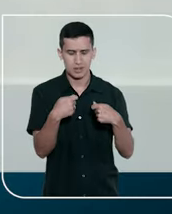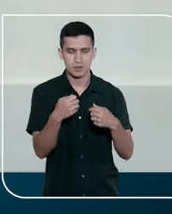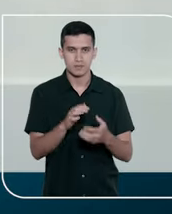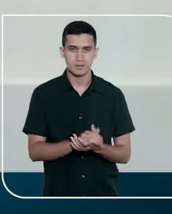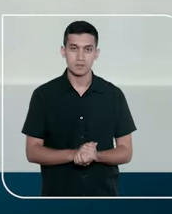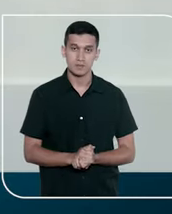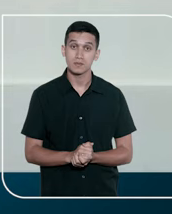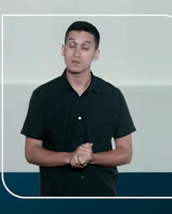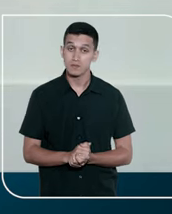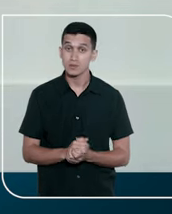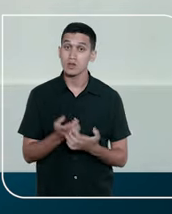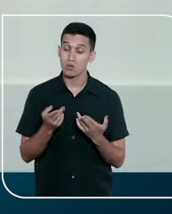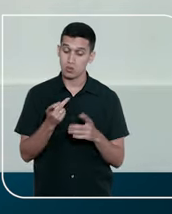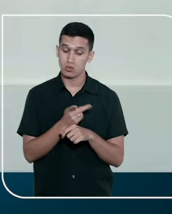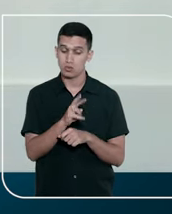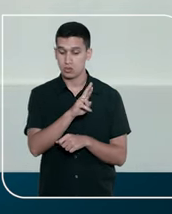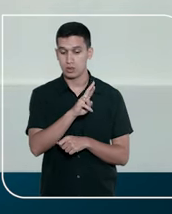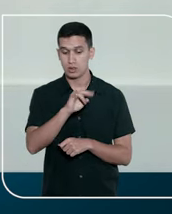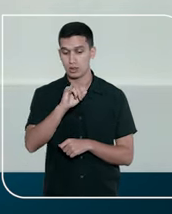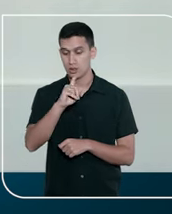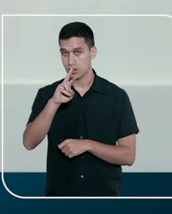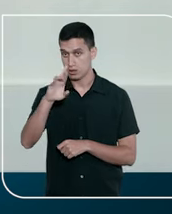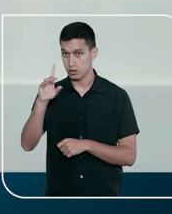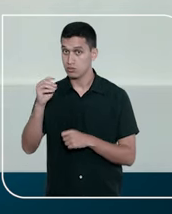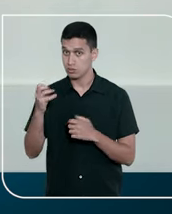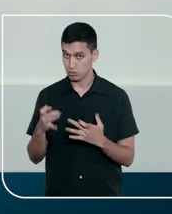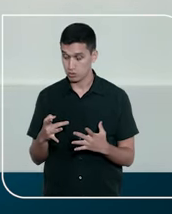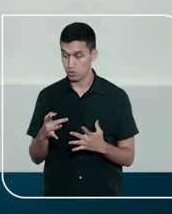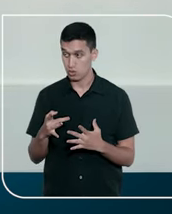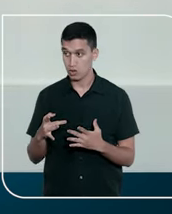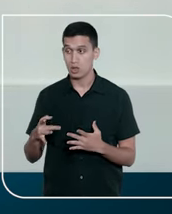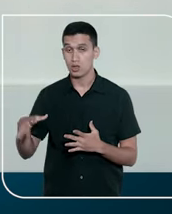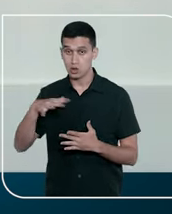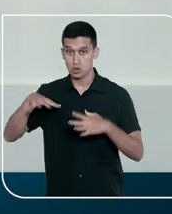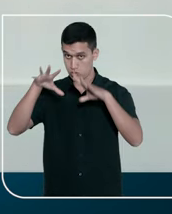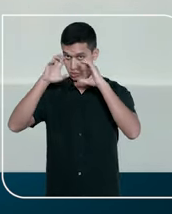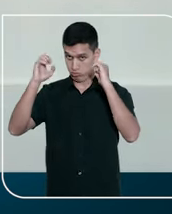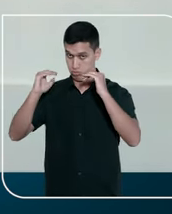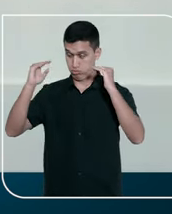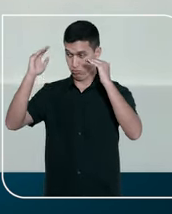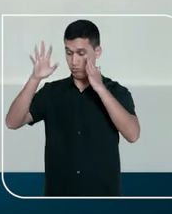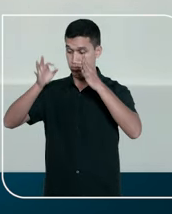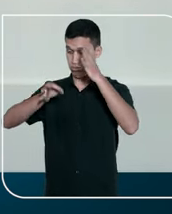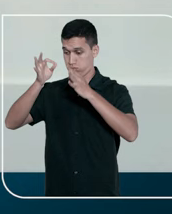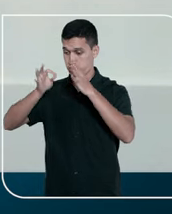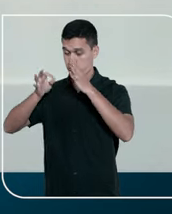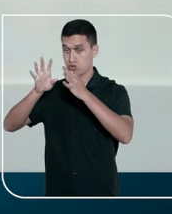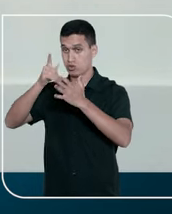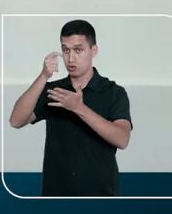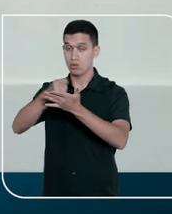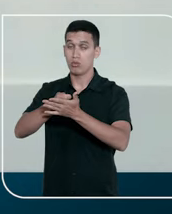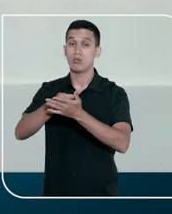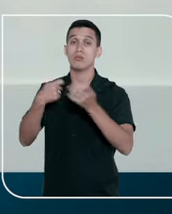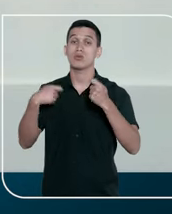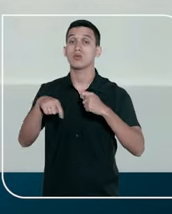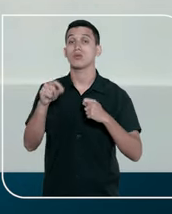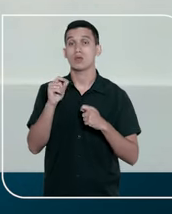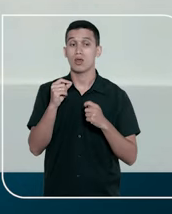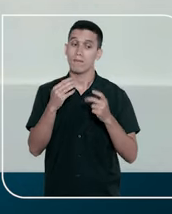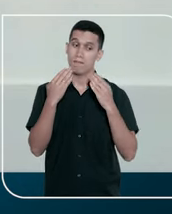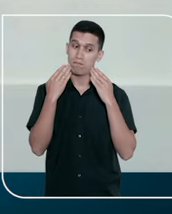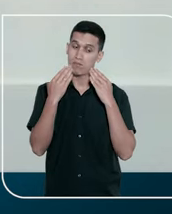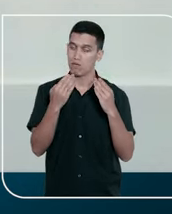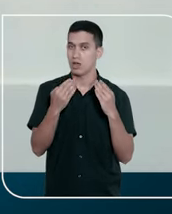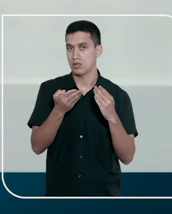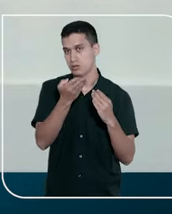Como o doutor Ricardo colocou, o entendimento das cortes superiores é de que ele precisa comprovar esse dano, que o dano não é